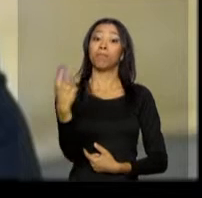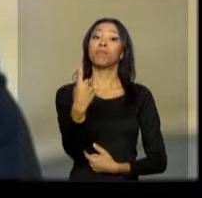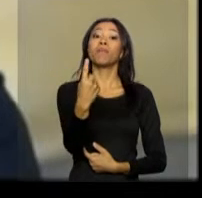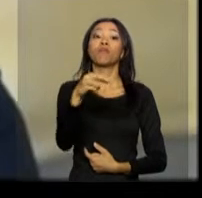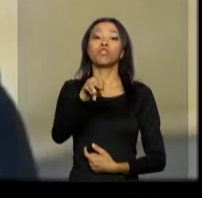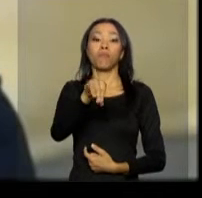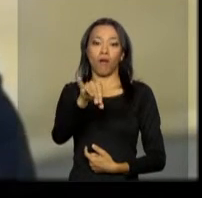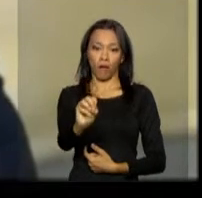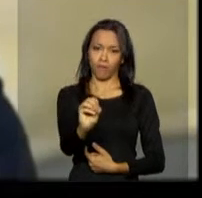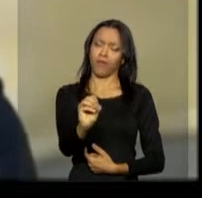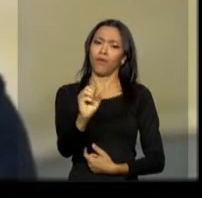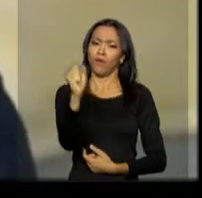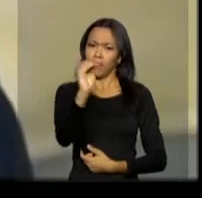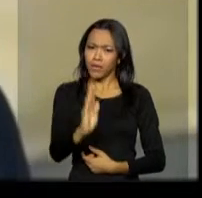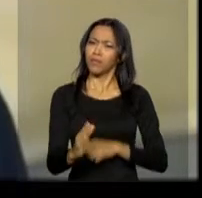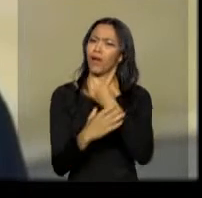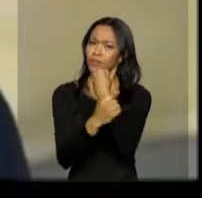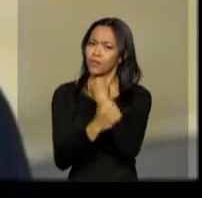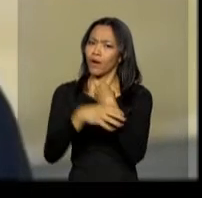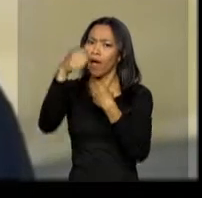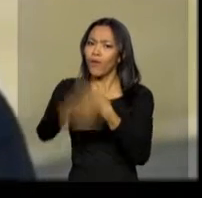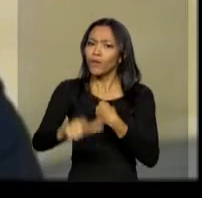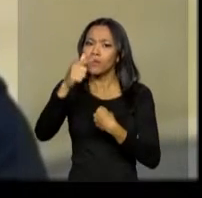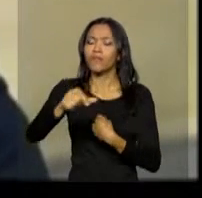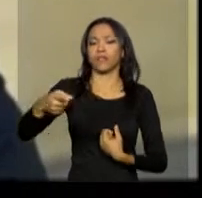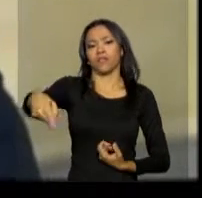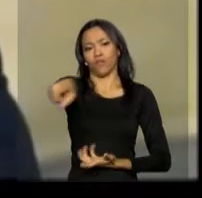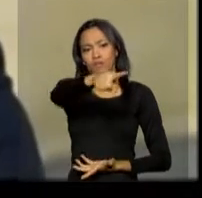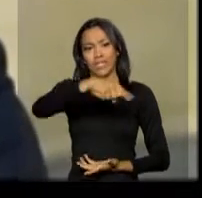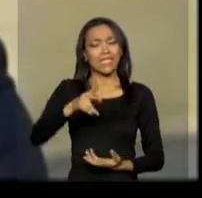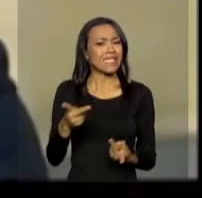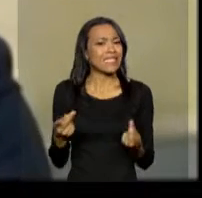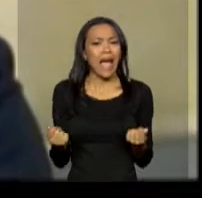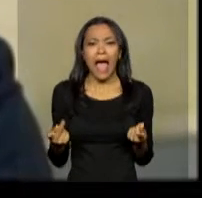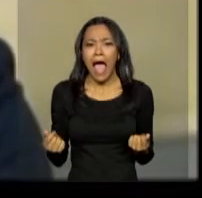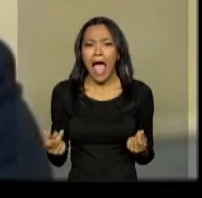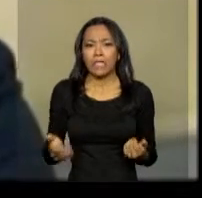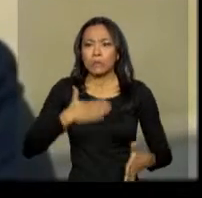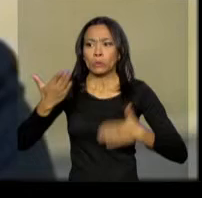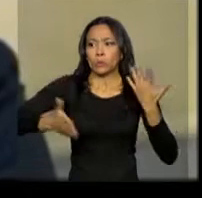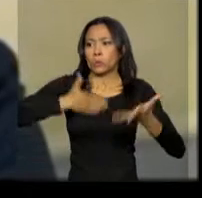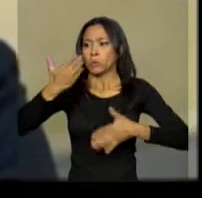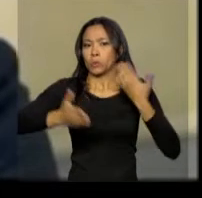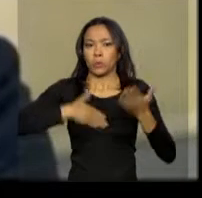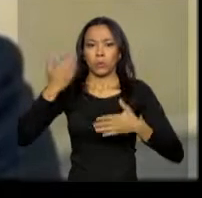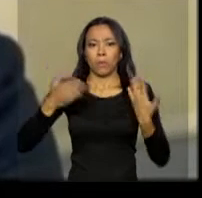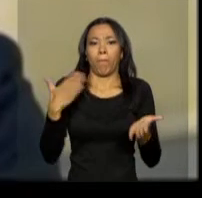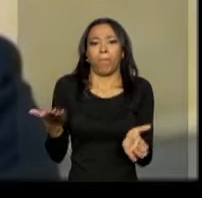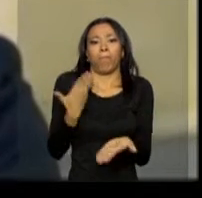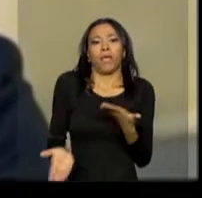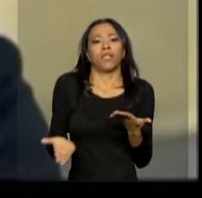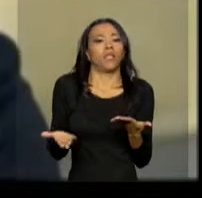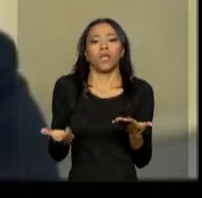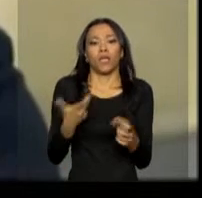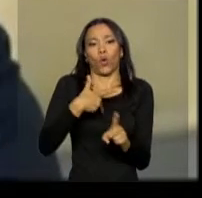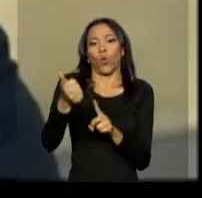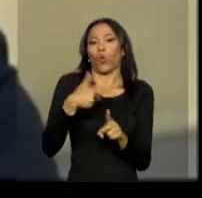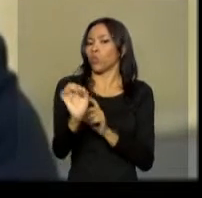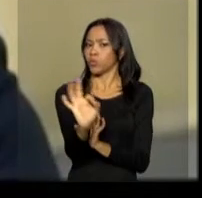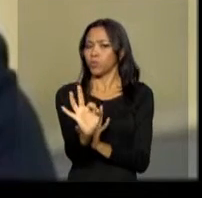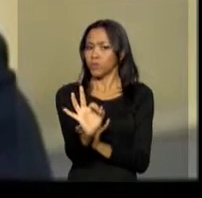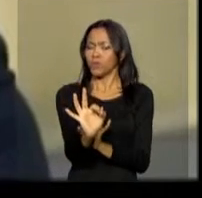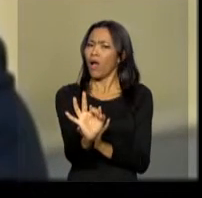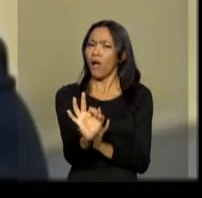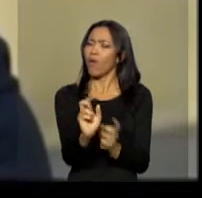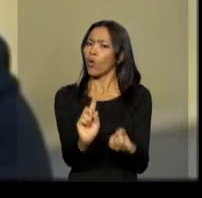Brasil pode garantir outra vez a vocês que nada ameaça estas conquistas. Ao contrário,